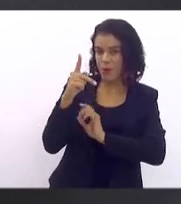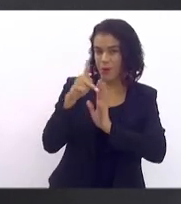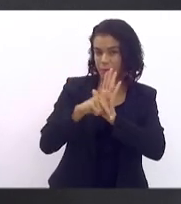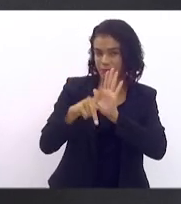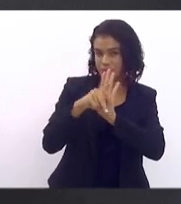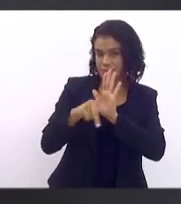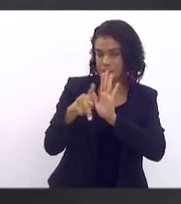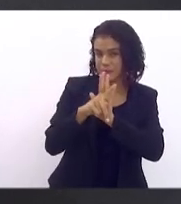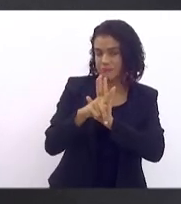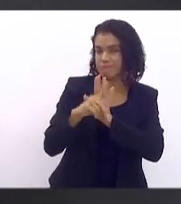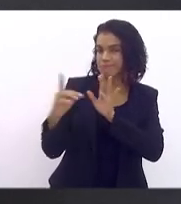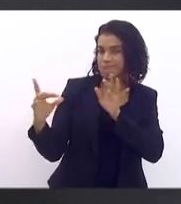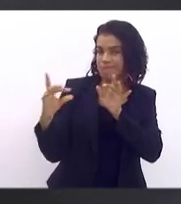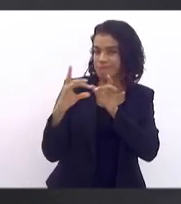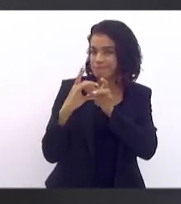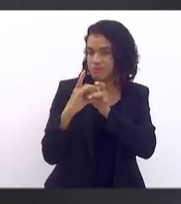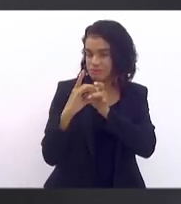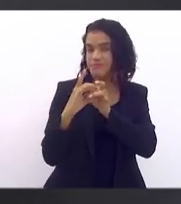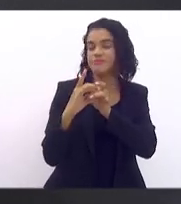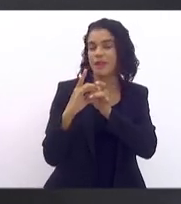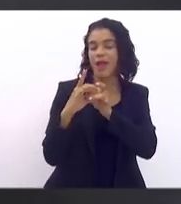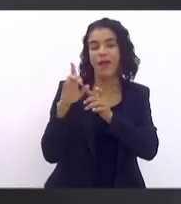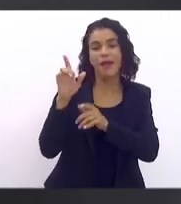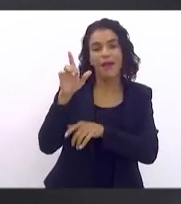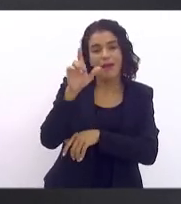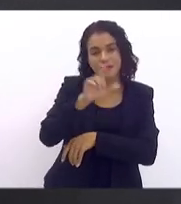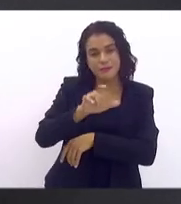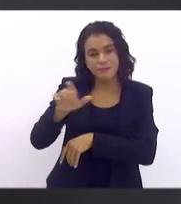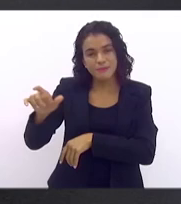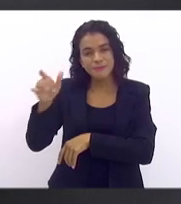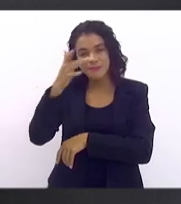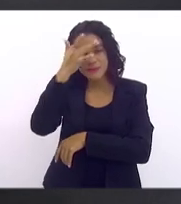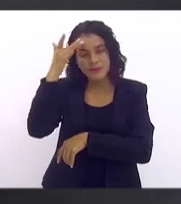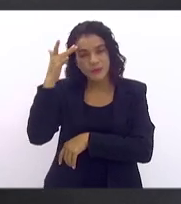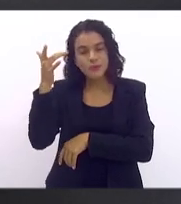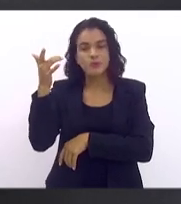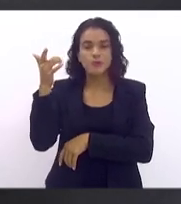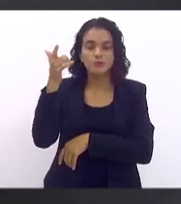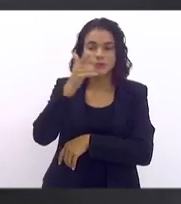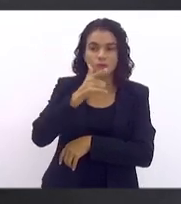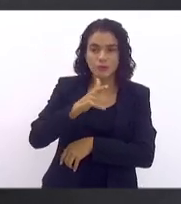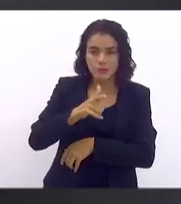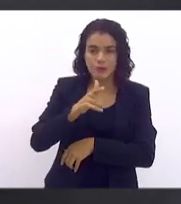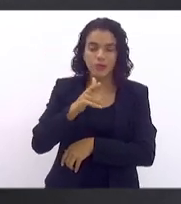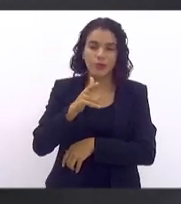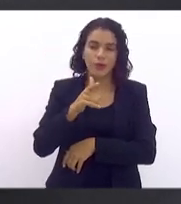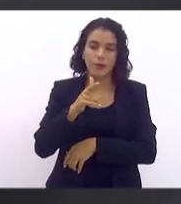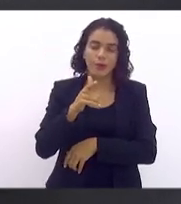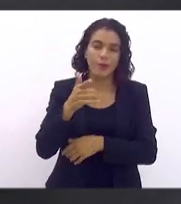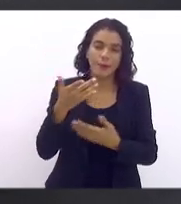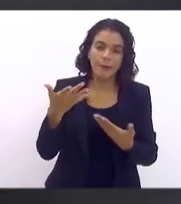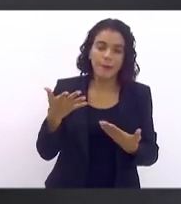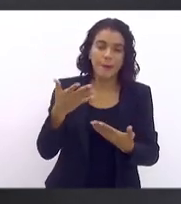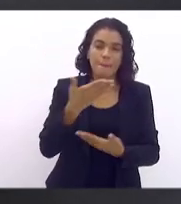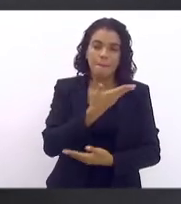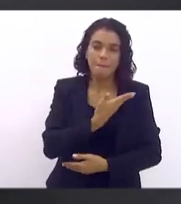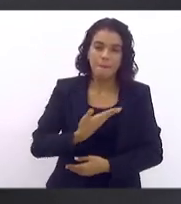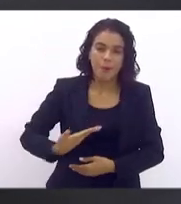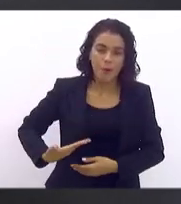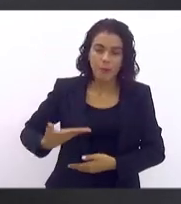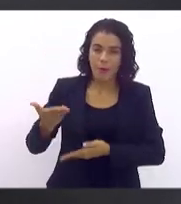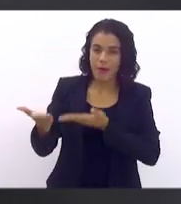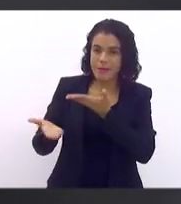né, que de alguma maneira elas passaram por algum equipamento, sobretudo um equipamento público,